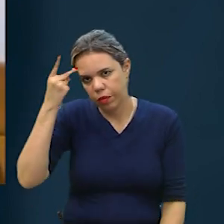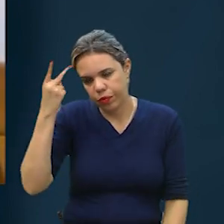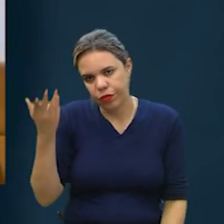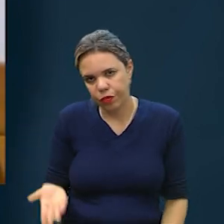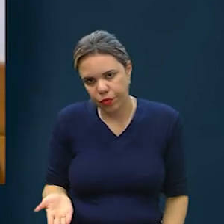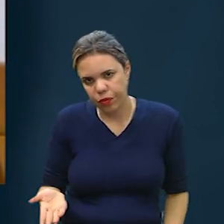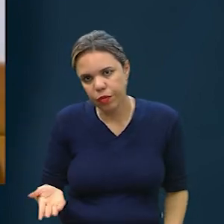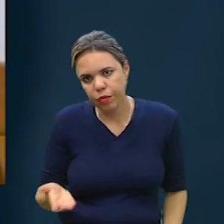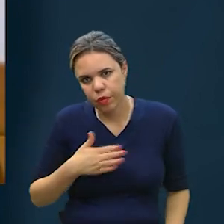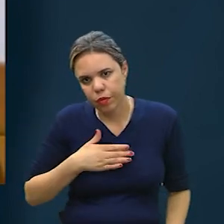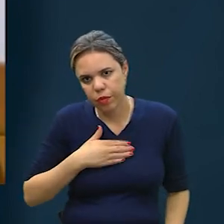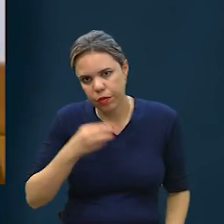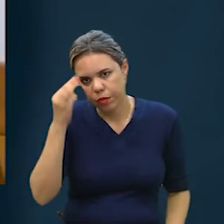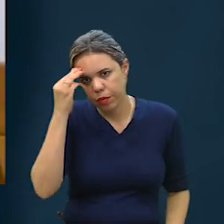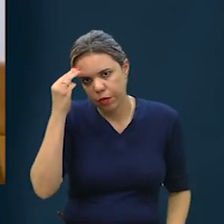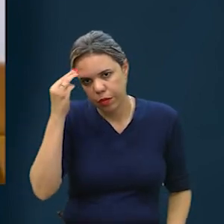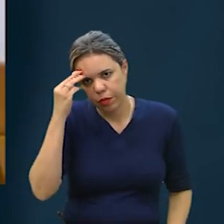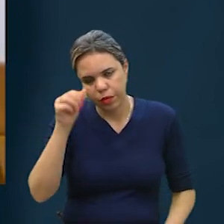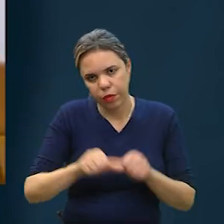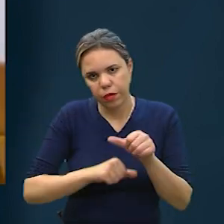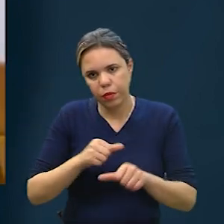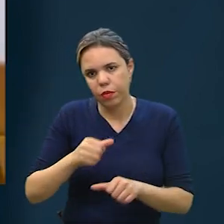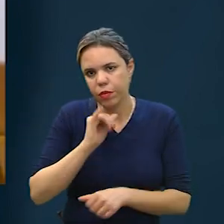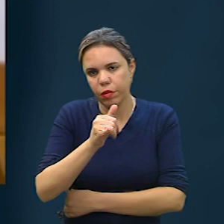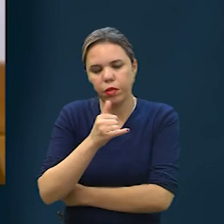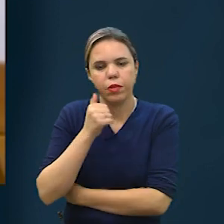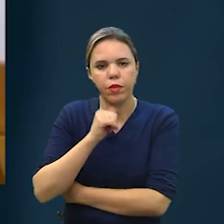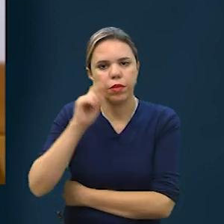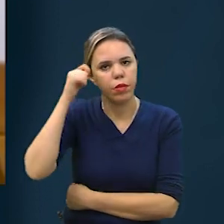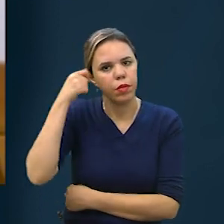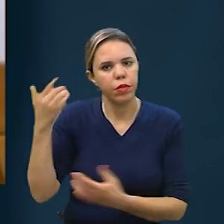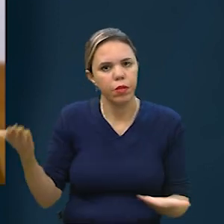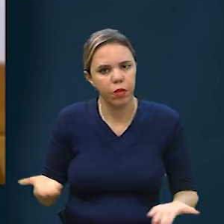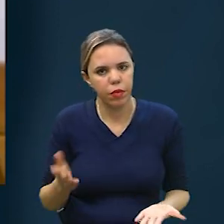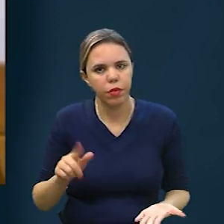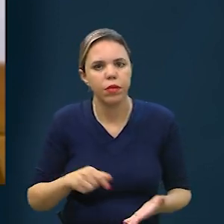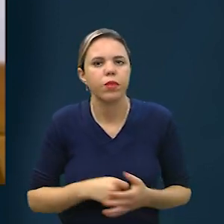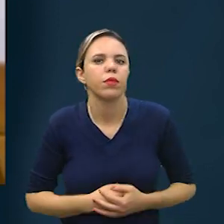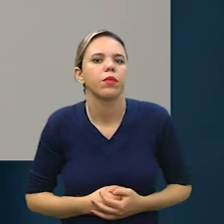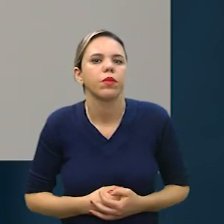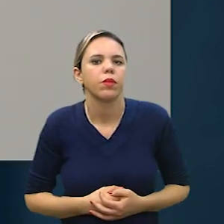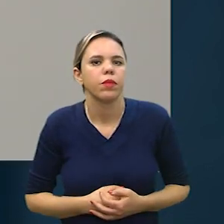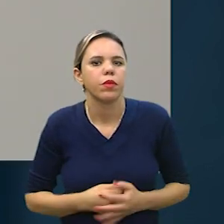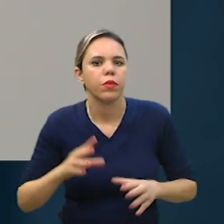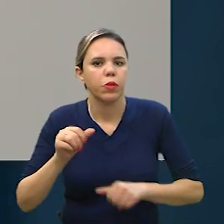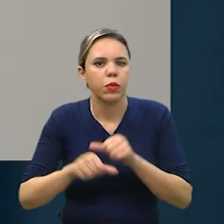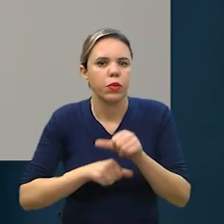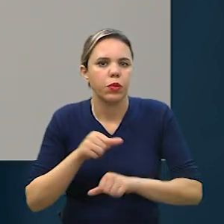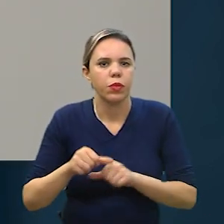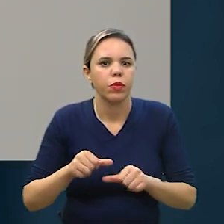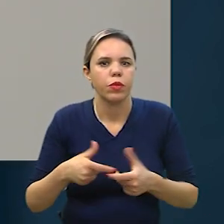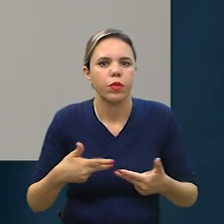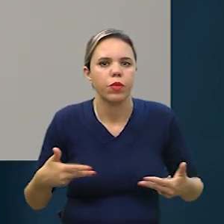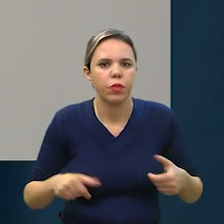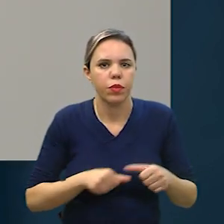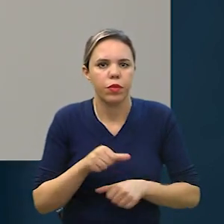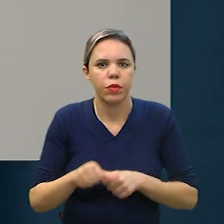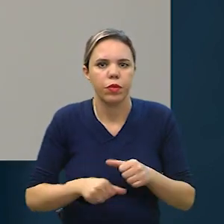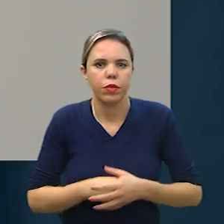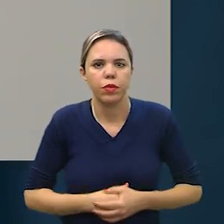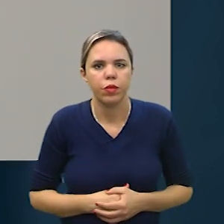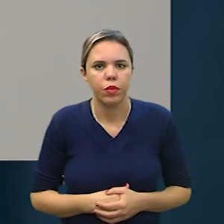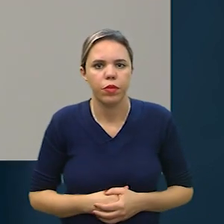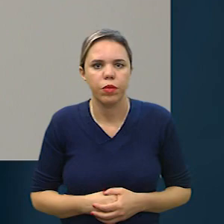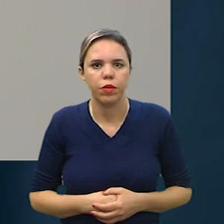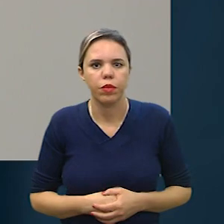mudada. Então, a minha mentalidade mudou, e o que eu diria para a mulher negra de hoje é: tudo mudou. As coisas